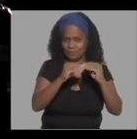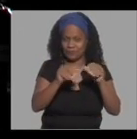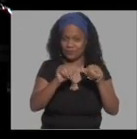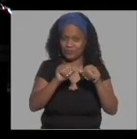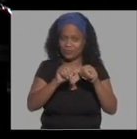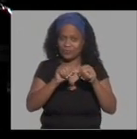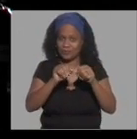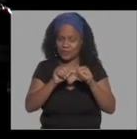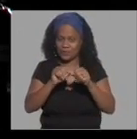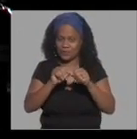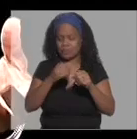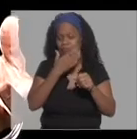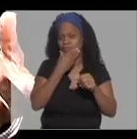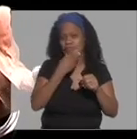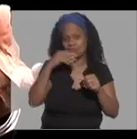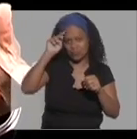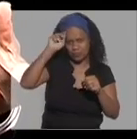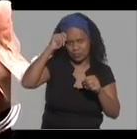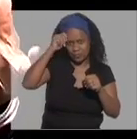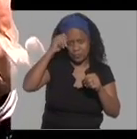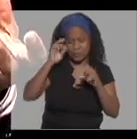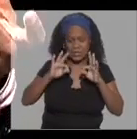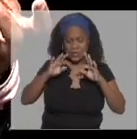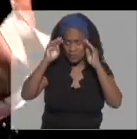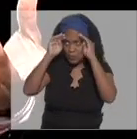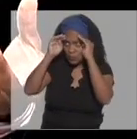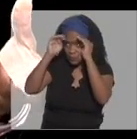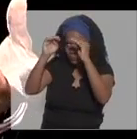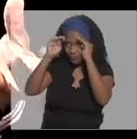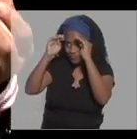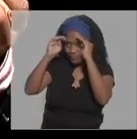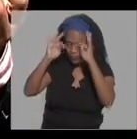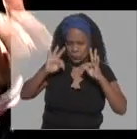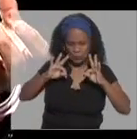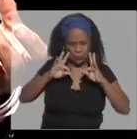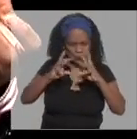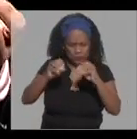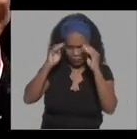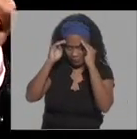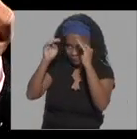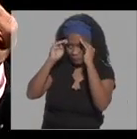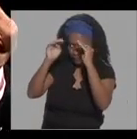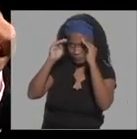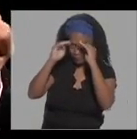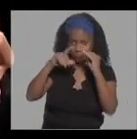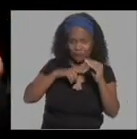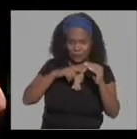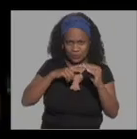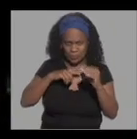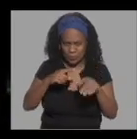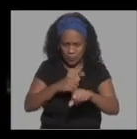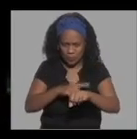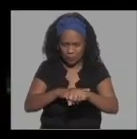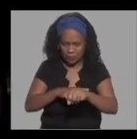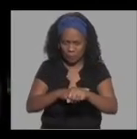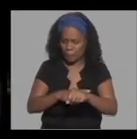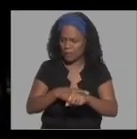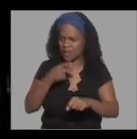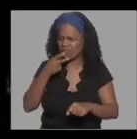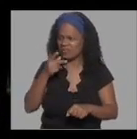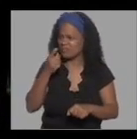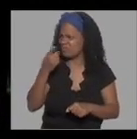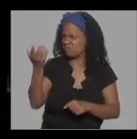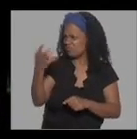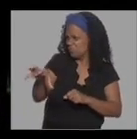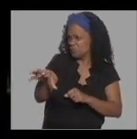escravo submisso e se ele aceitava a escravidão me lembro de uma cena em que ele recusava a